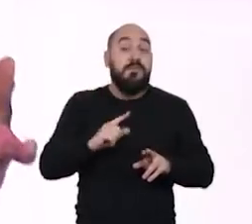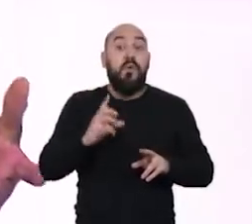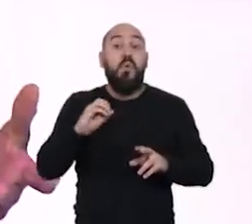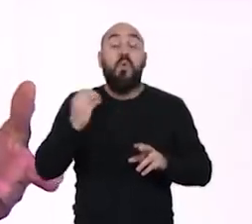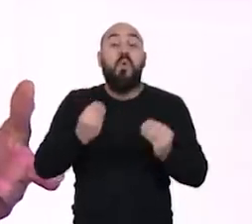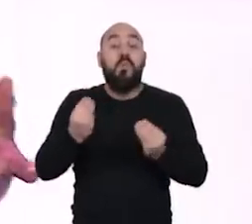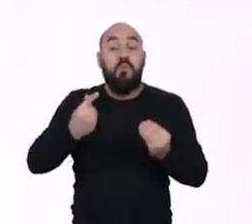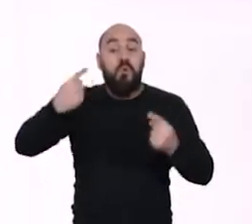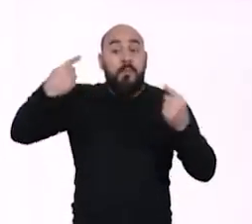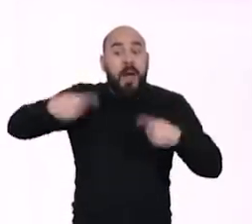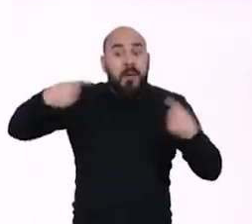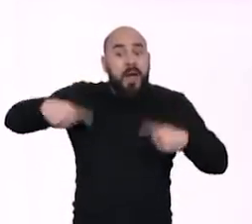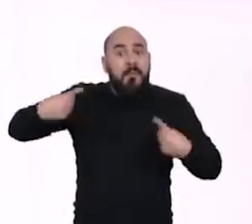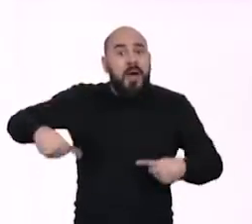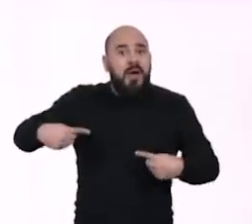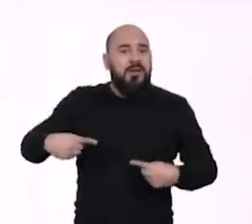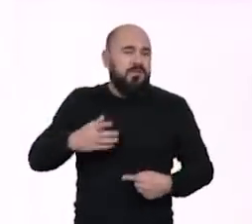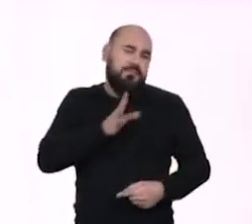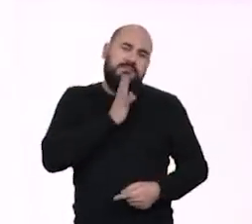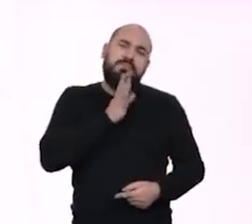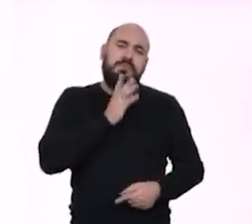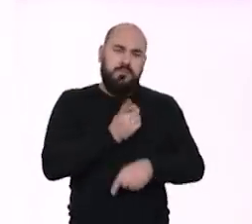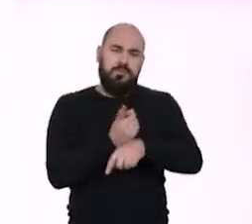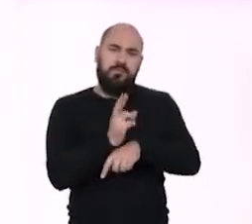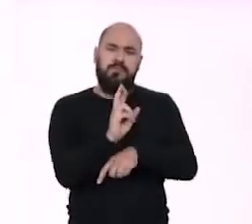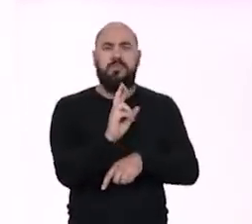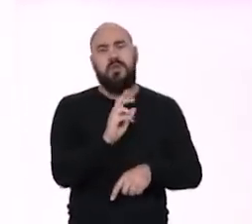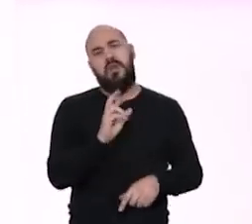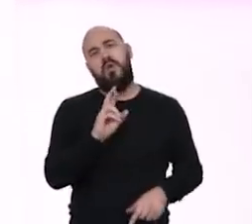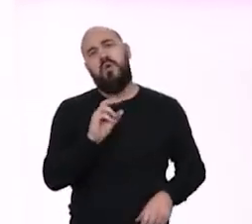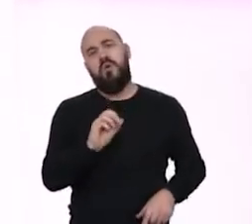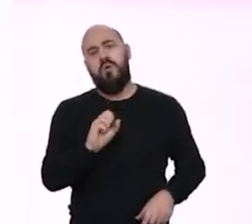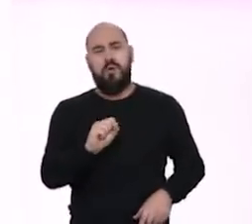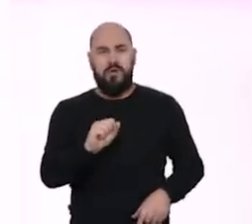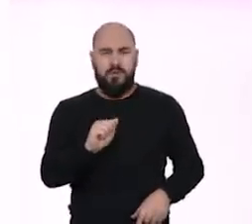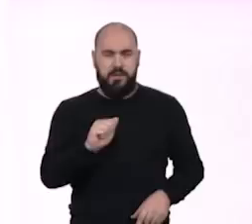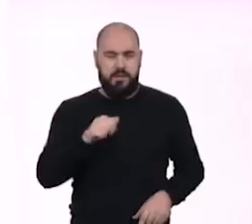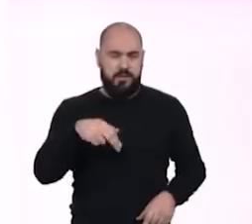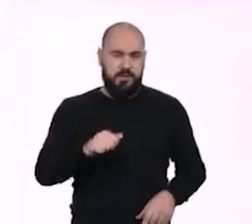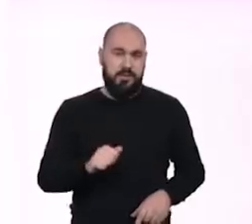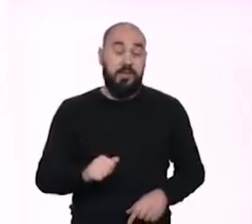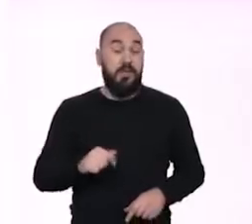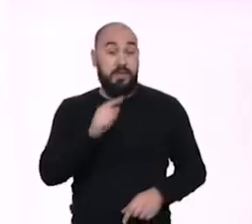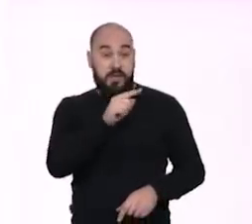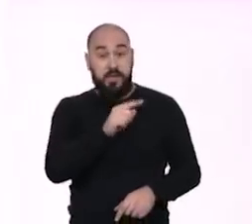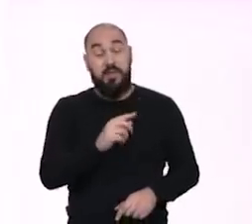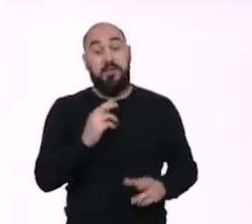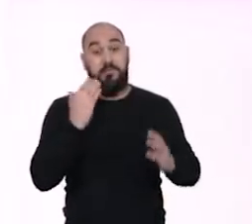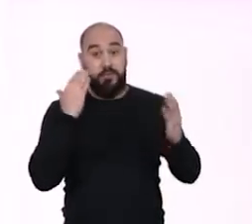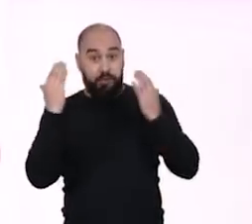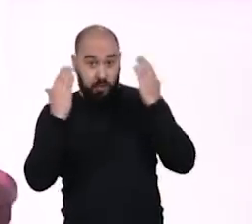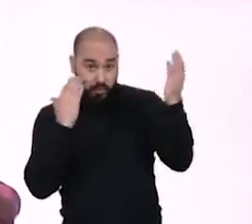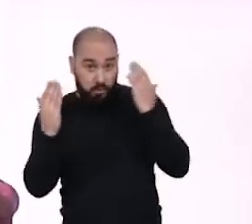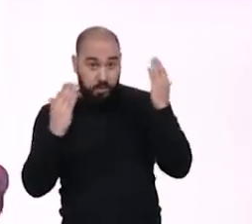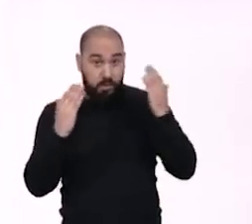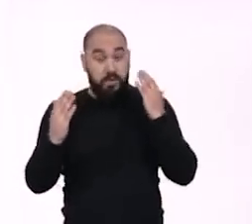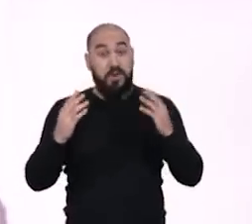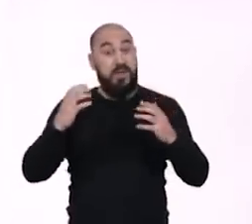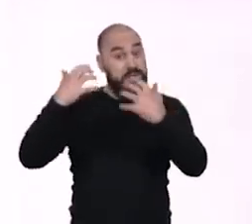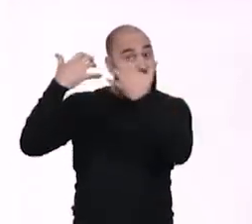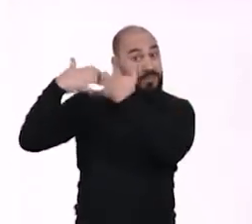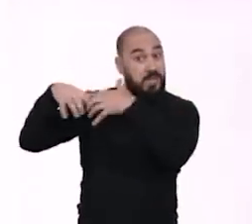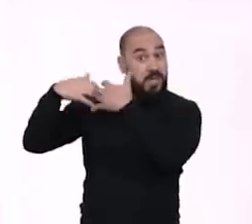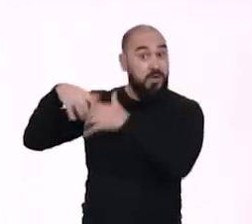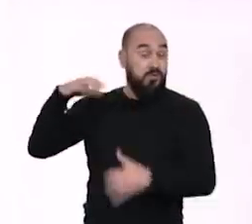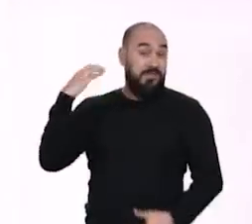os desafios. Você já conhece a doutora Rosana Alves, mas se está chegando agora, eu quero dizer para você, ela é psicóloga, neurocientista, com